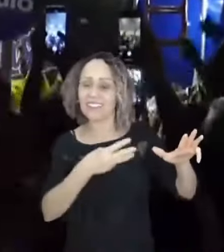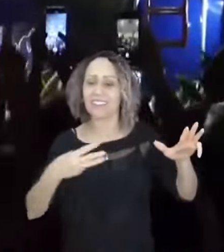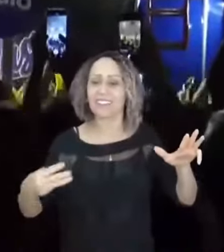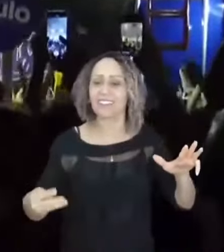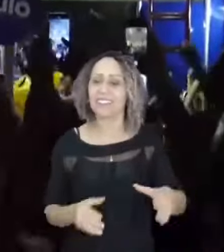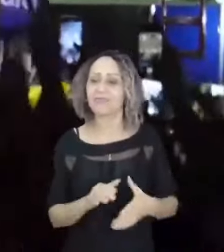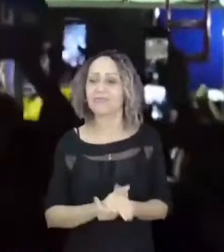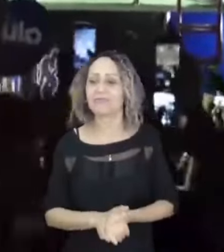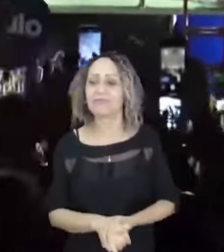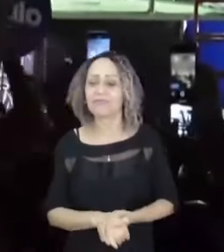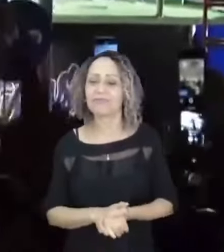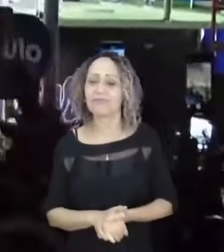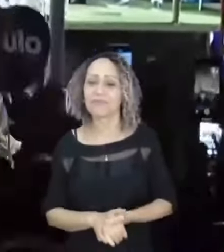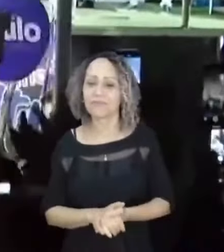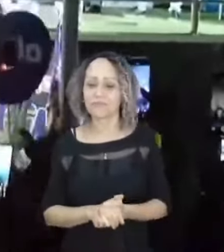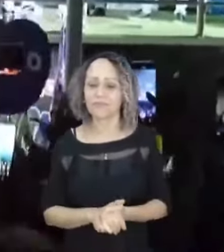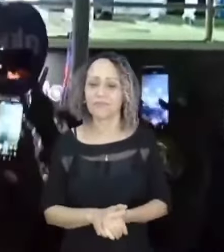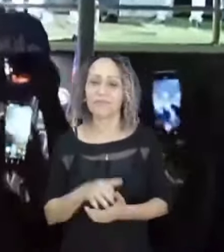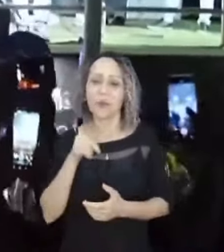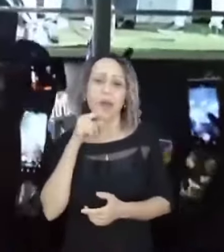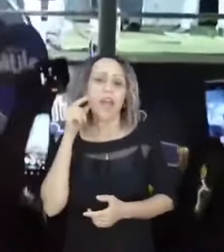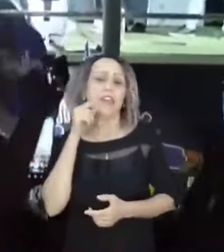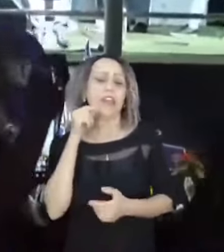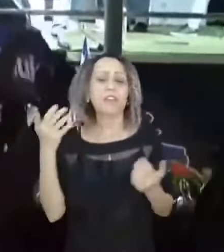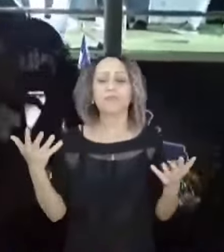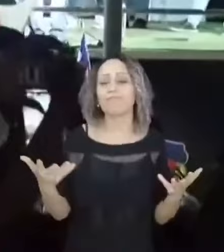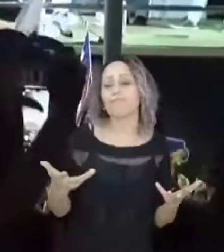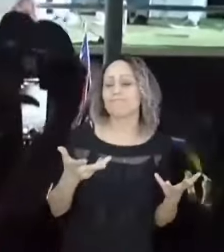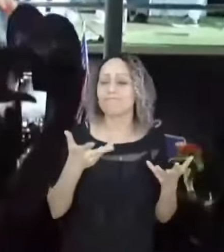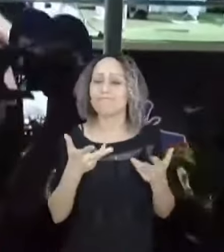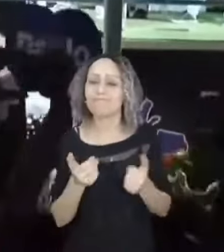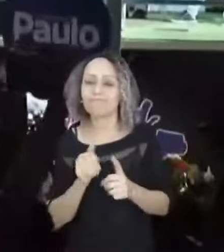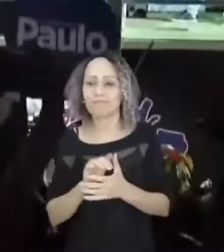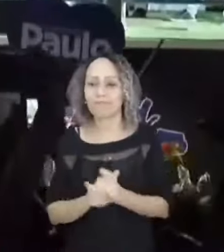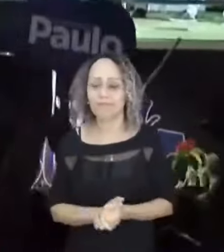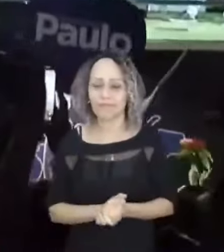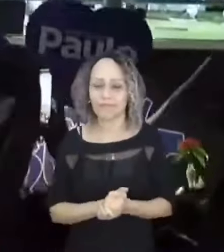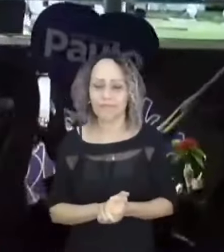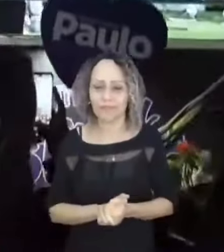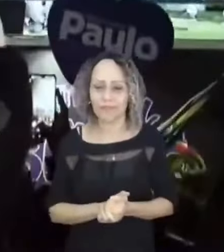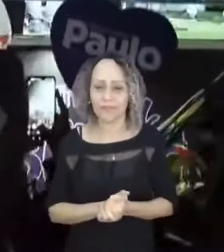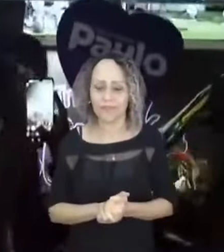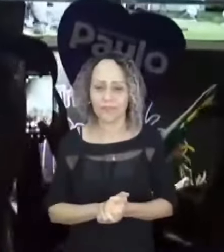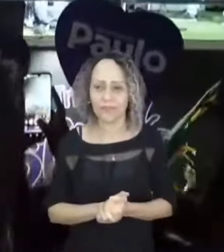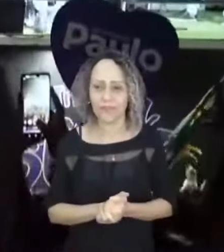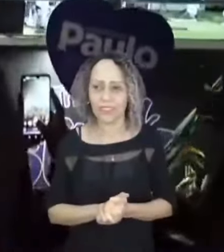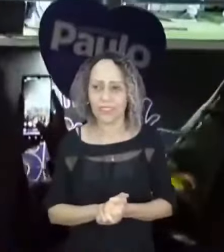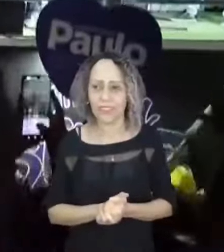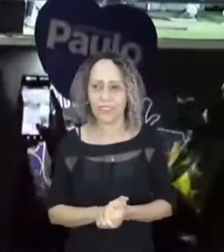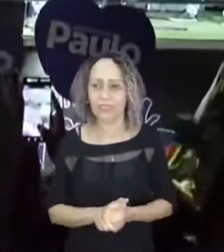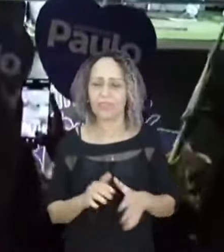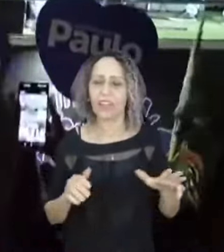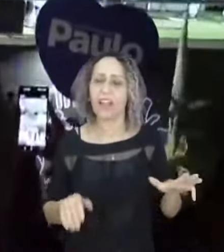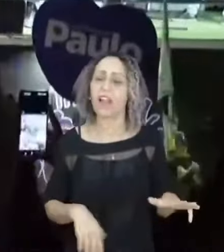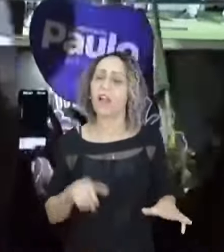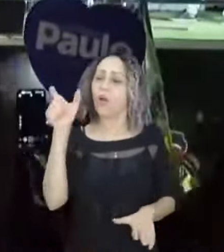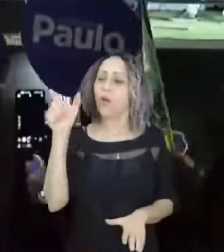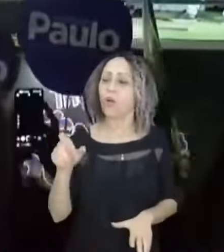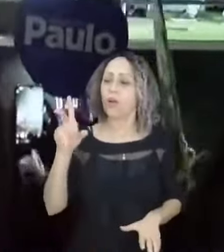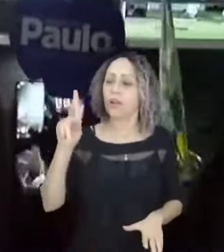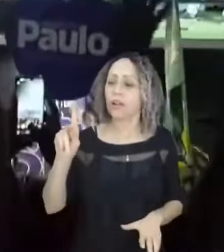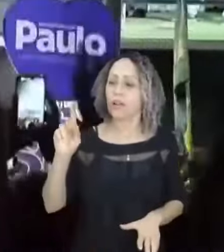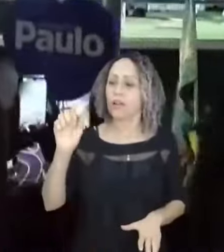Valeu, Maceió! Valeu, Alagoas! É Lula! Ai, é Paulo! É Paulo e Lula! É Lula e